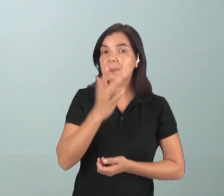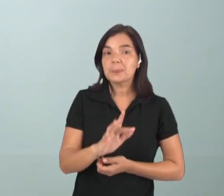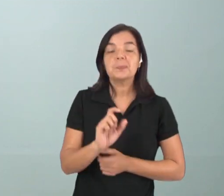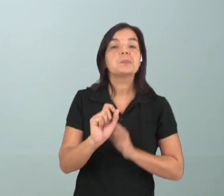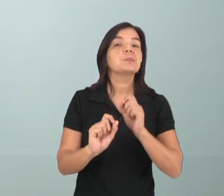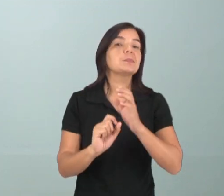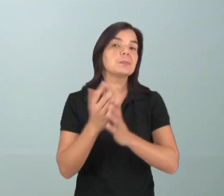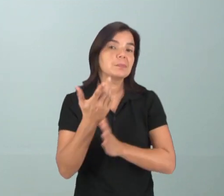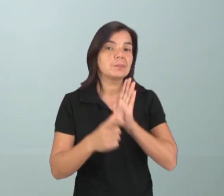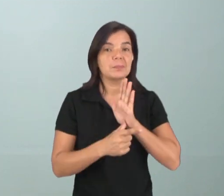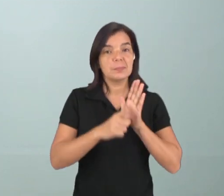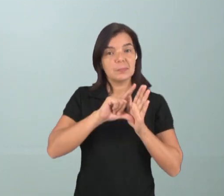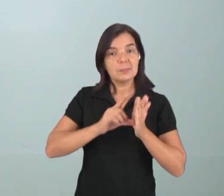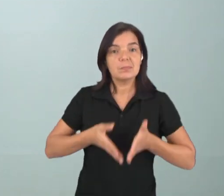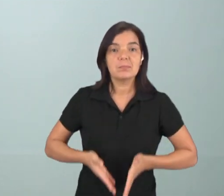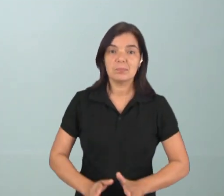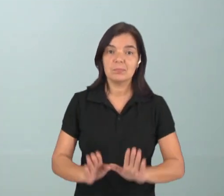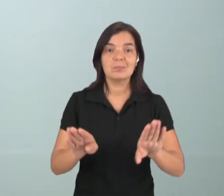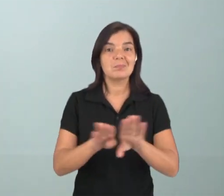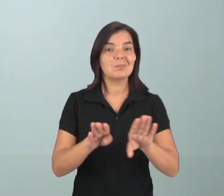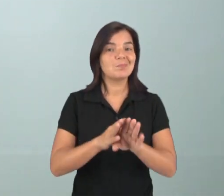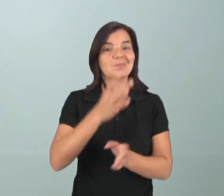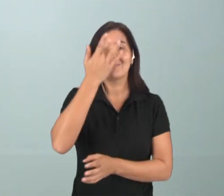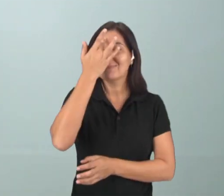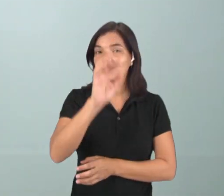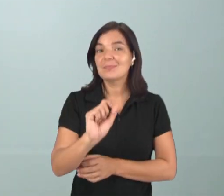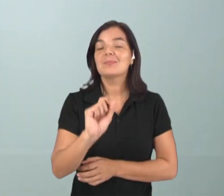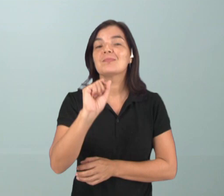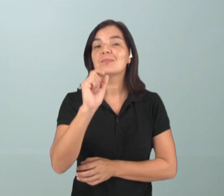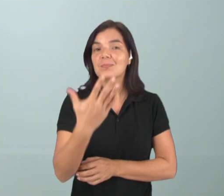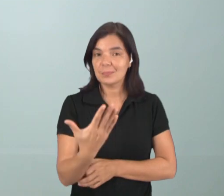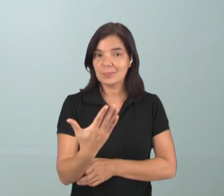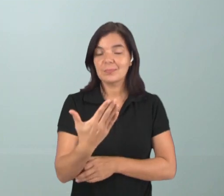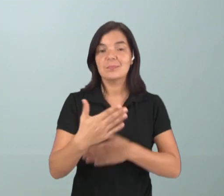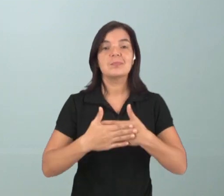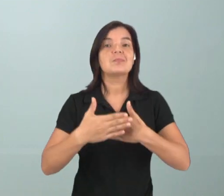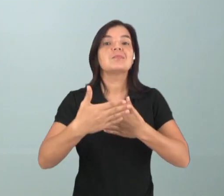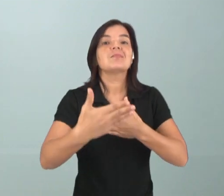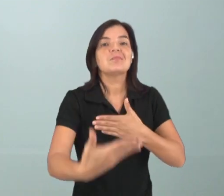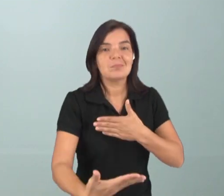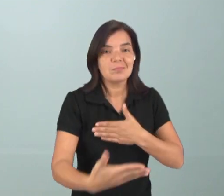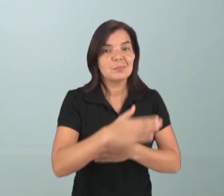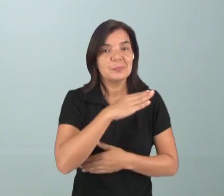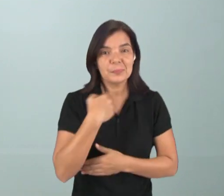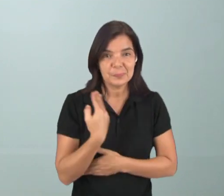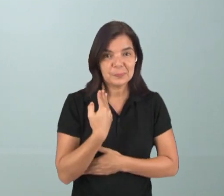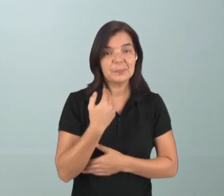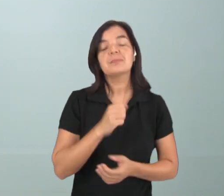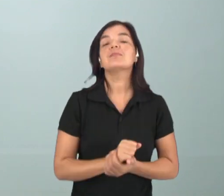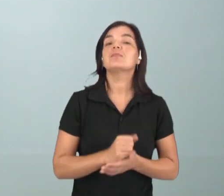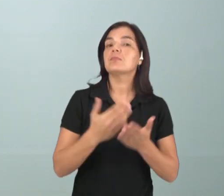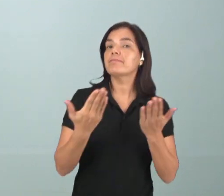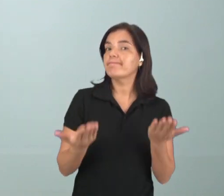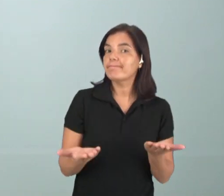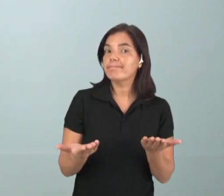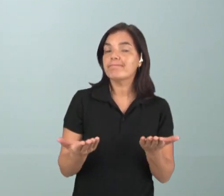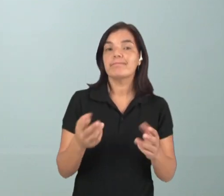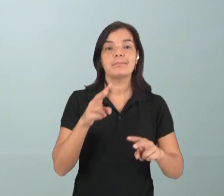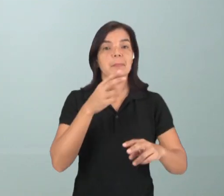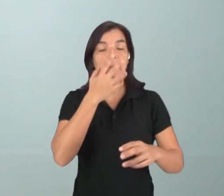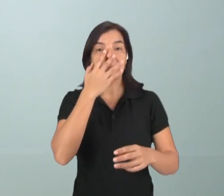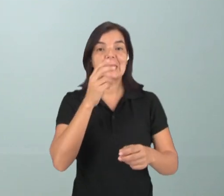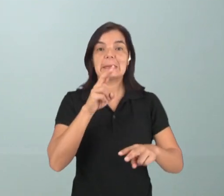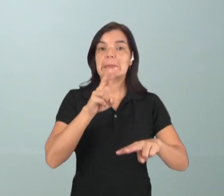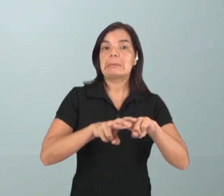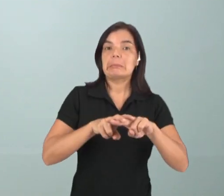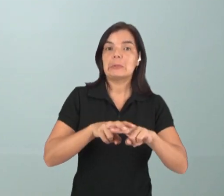o que aconteceu antes dele nascer, ele também não vai saber o que vai acontecer depois que ele morrer. Então ele está ali preso no